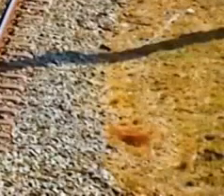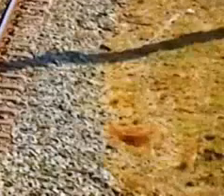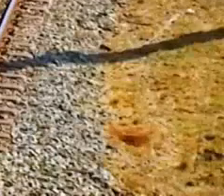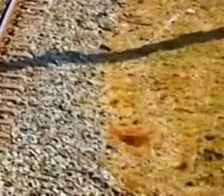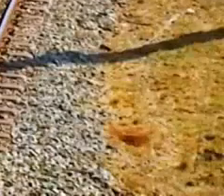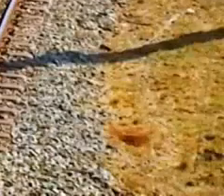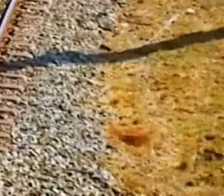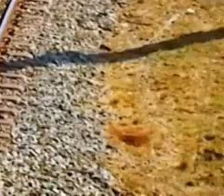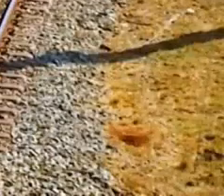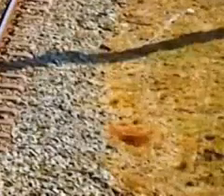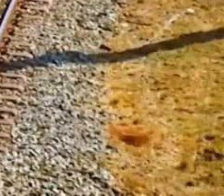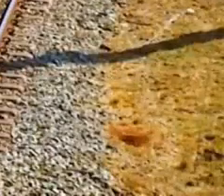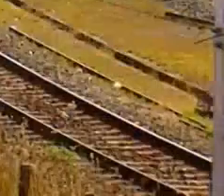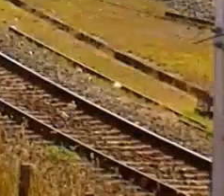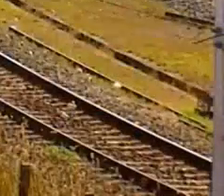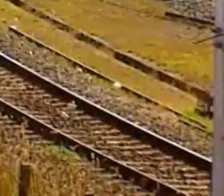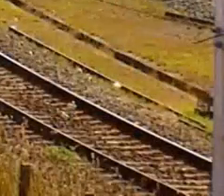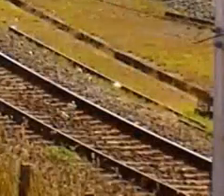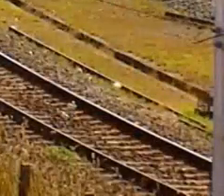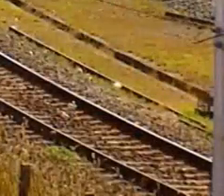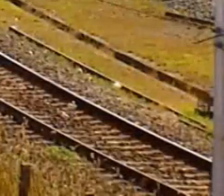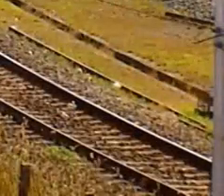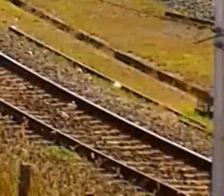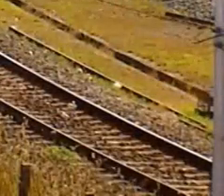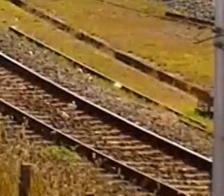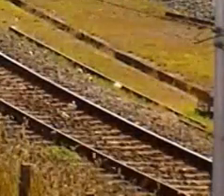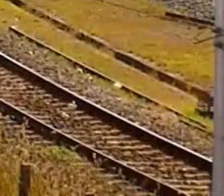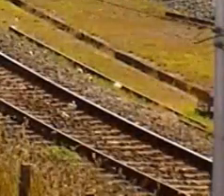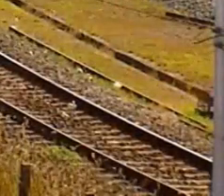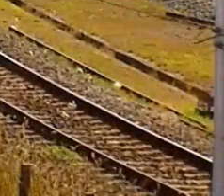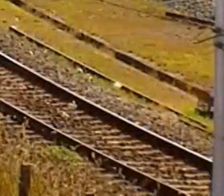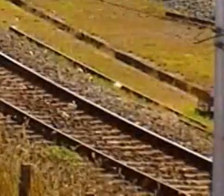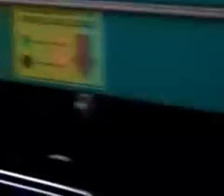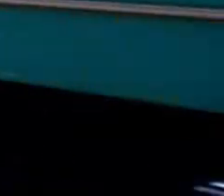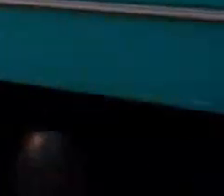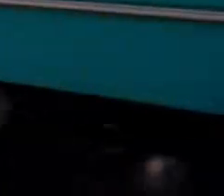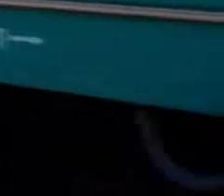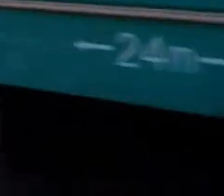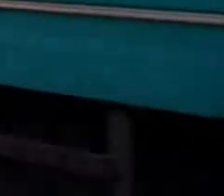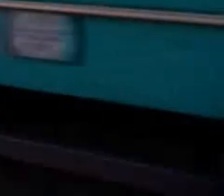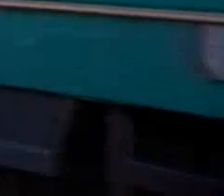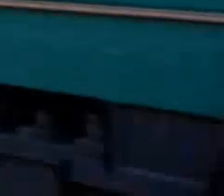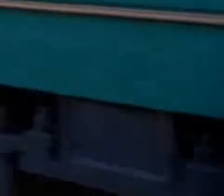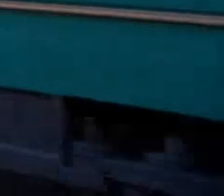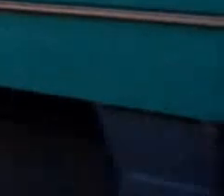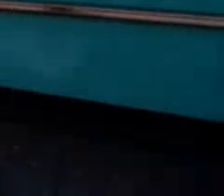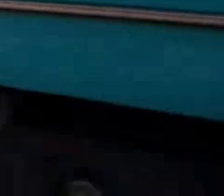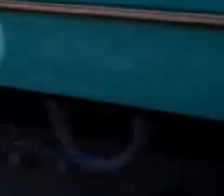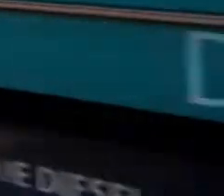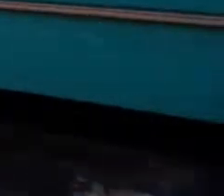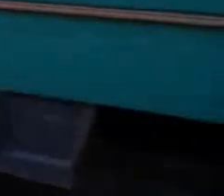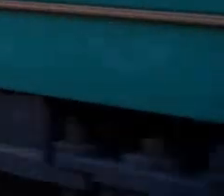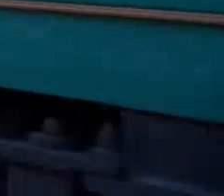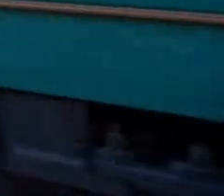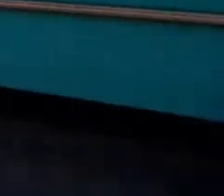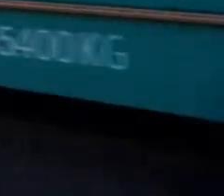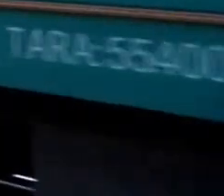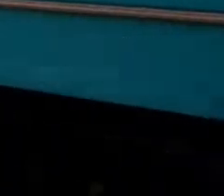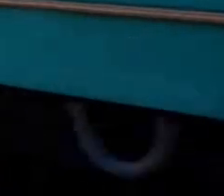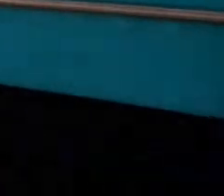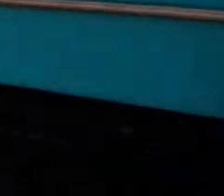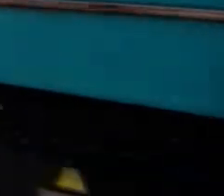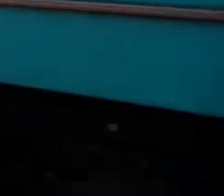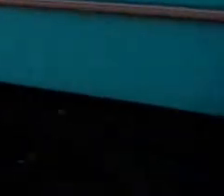investimentos previstos no contrato anterior mas ainda não realizados com isso a Vale foi notificada a pagar mais R